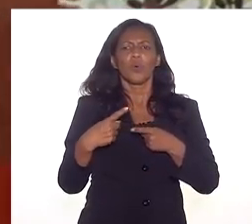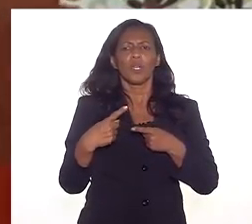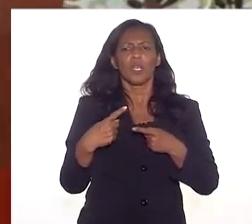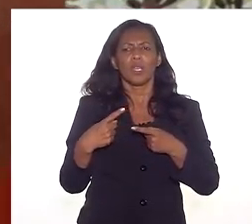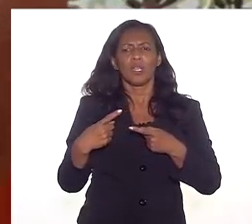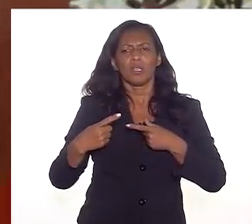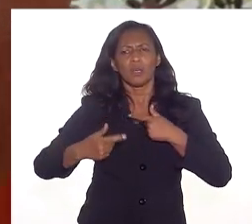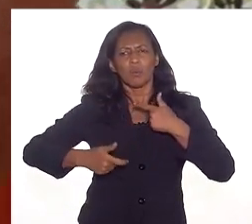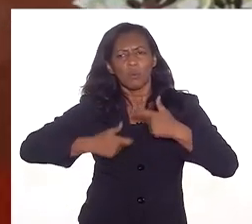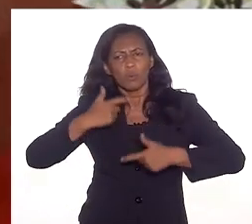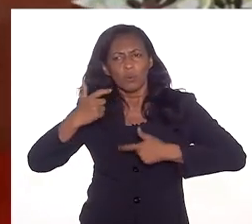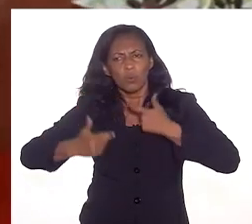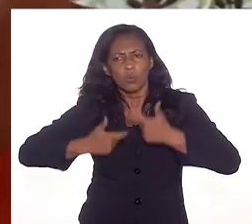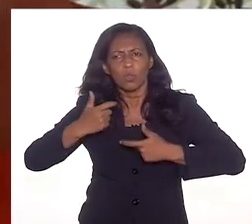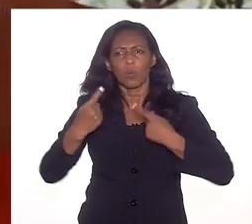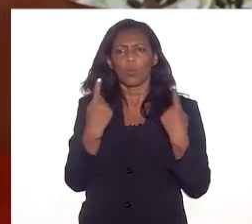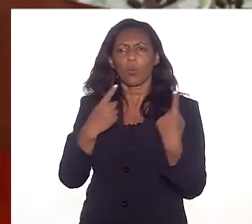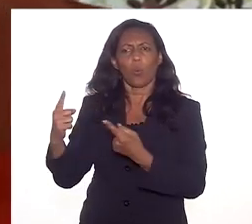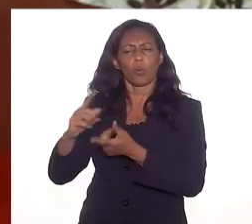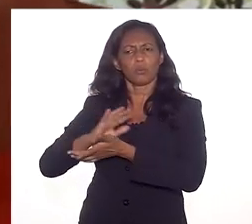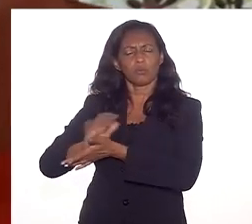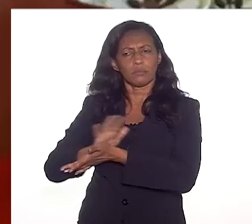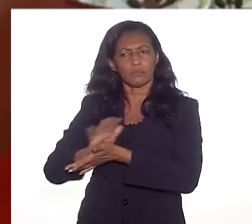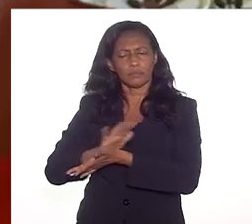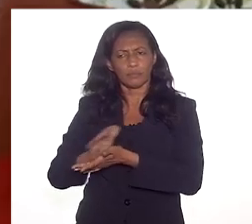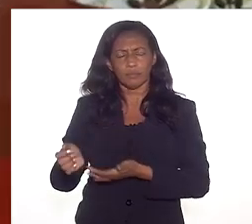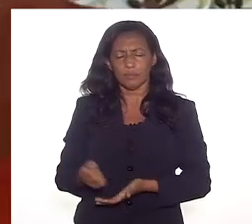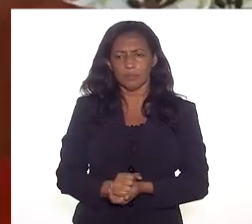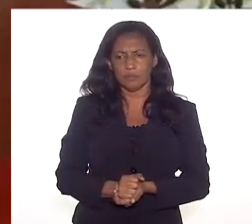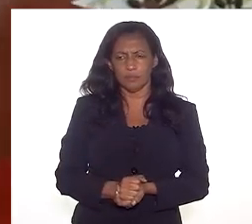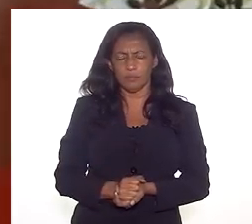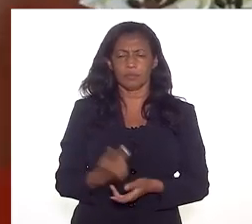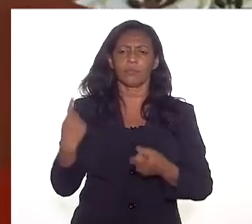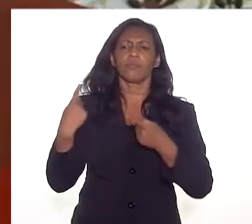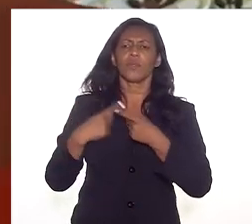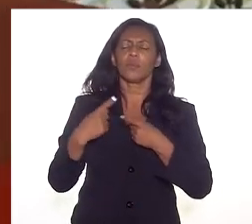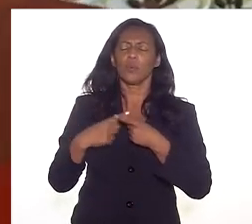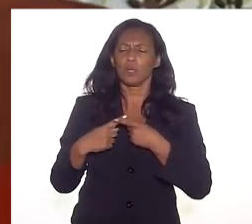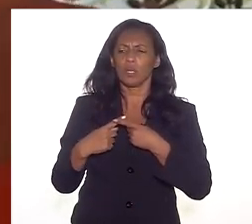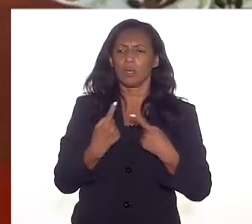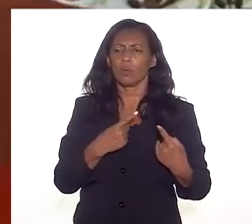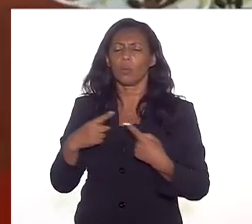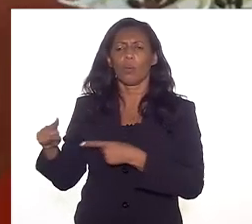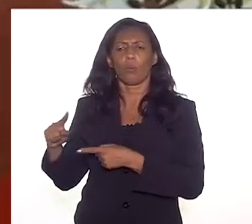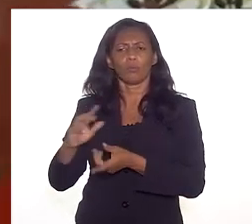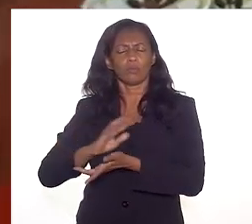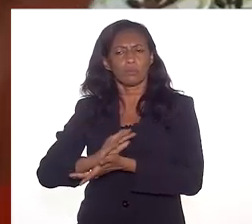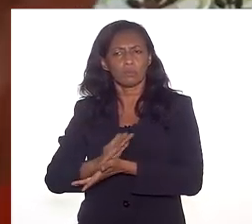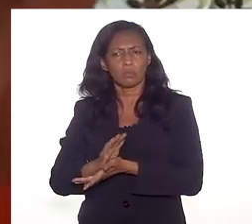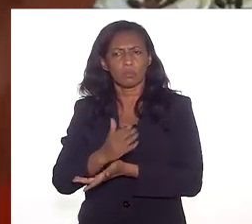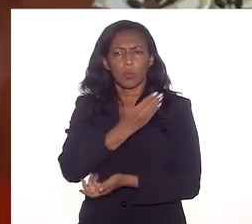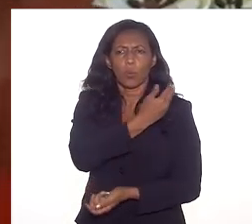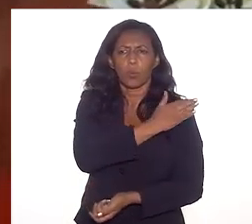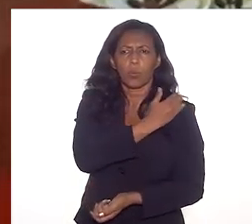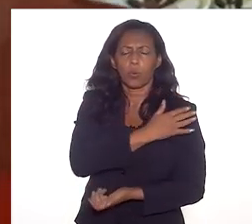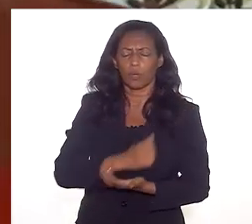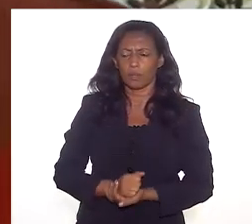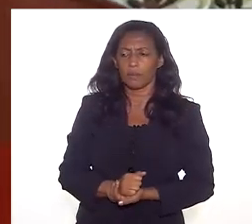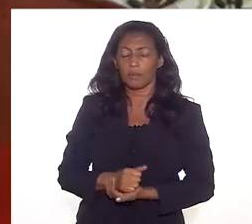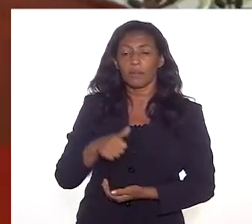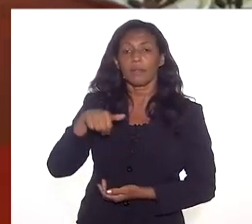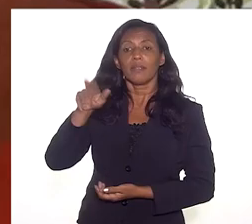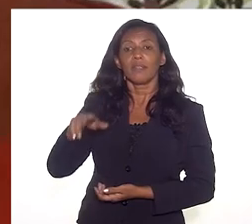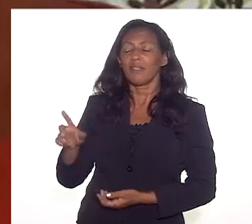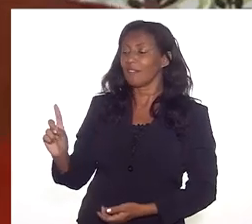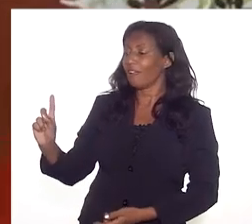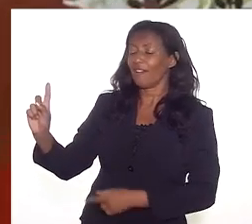devemos lutar contra o racismo? Era uma folha, né? Por que devemos lutar contra o racismo? E aí, quem